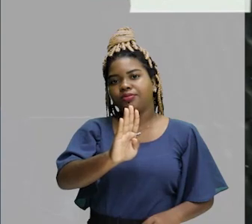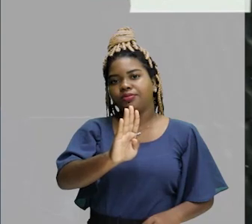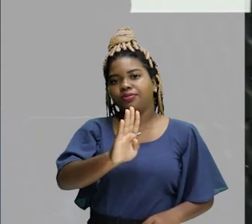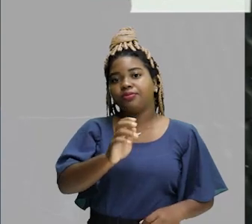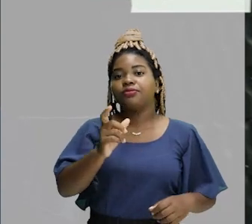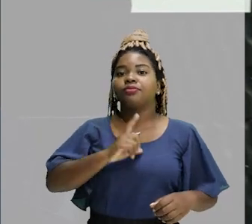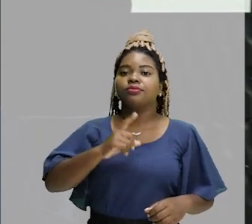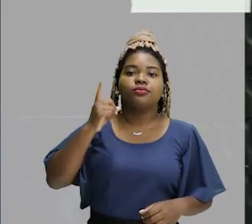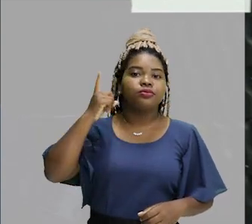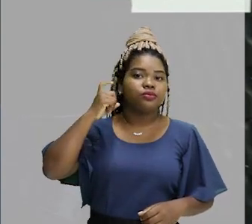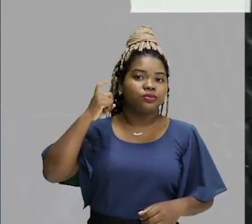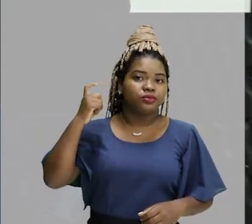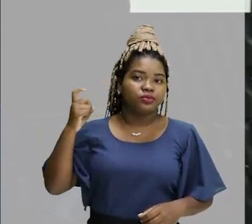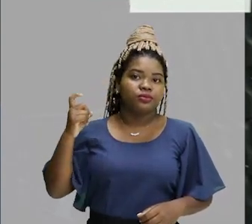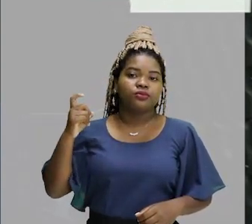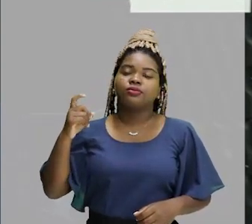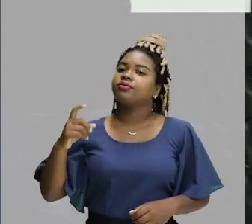X,